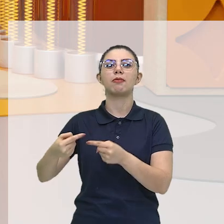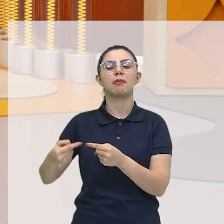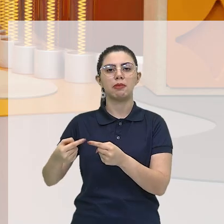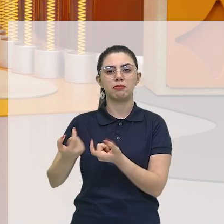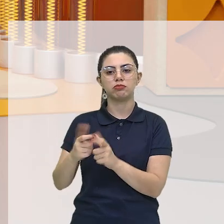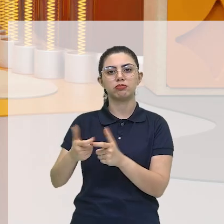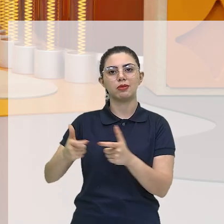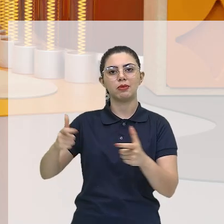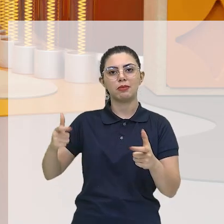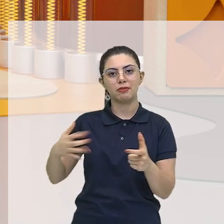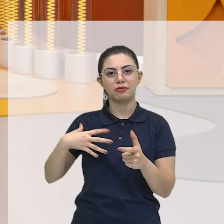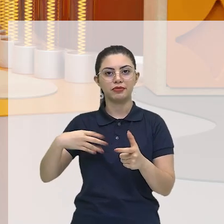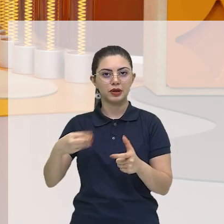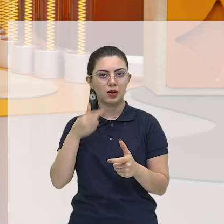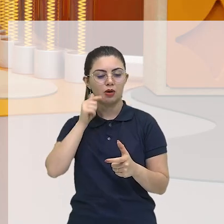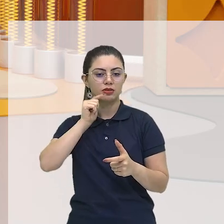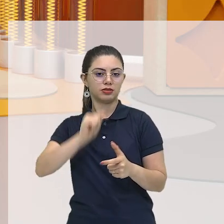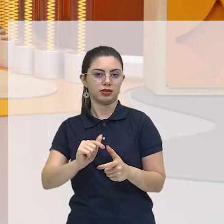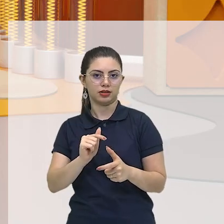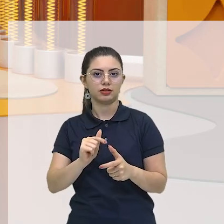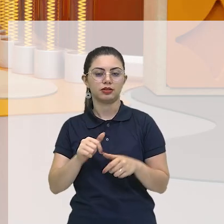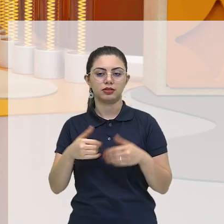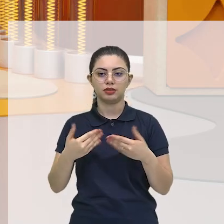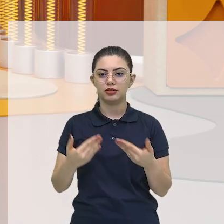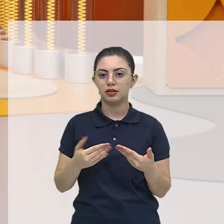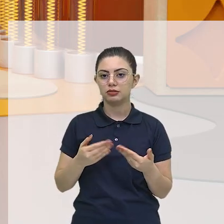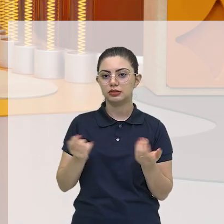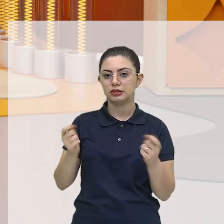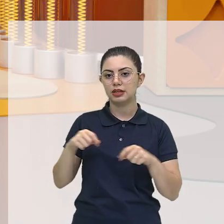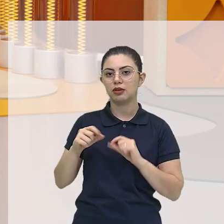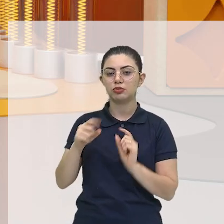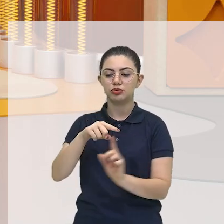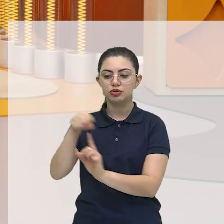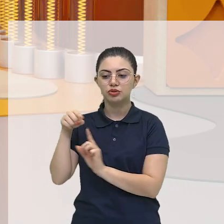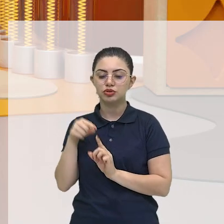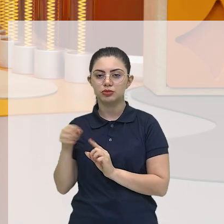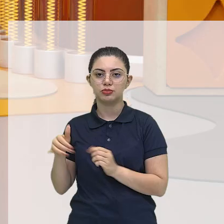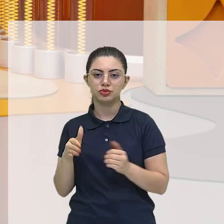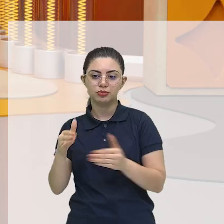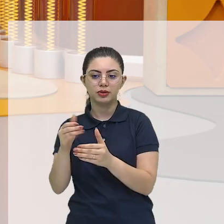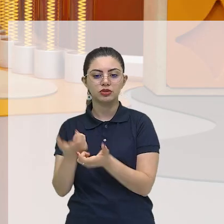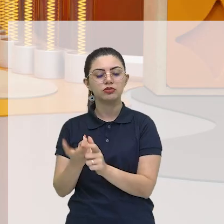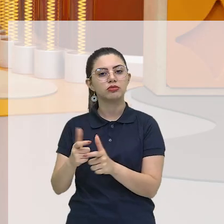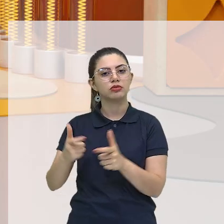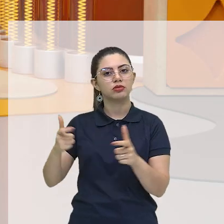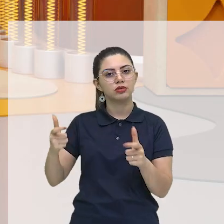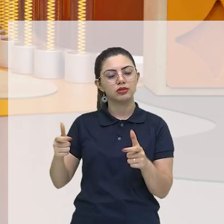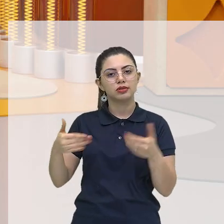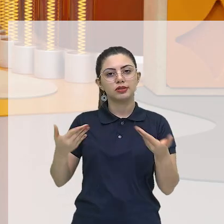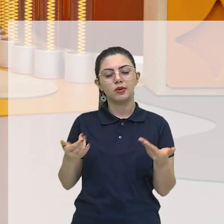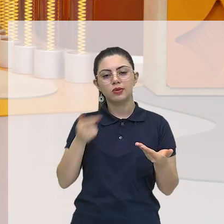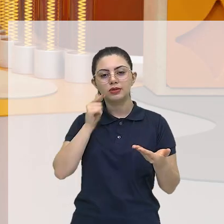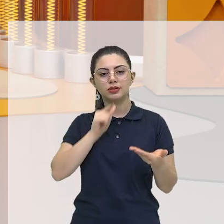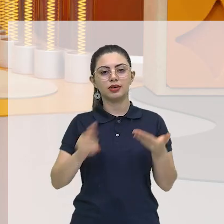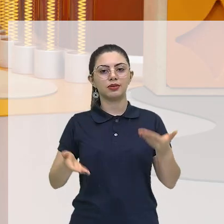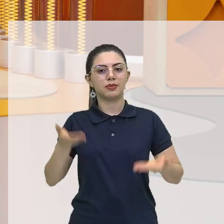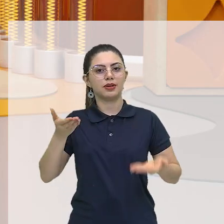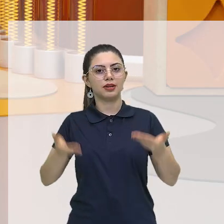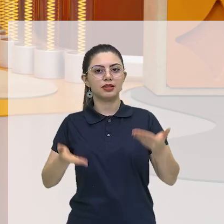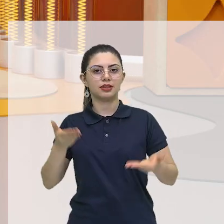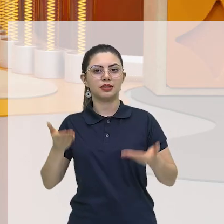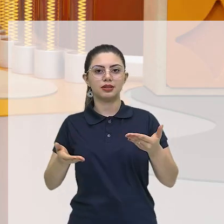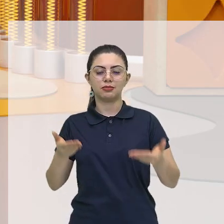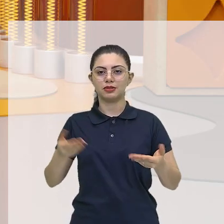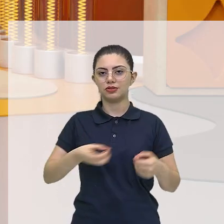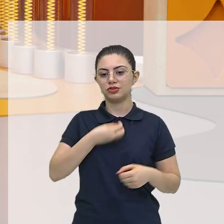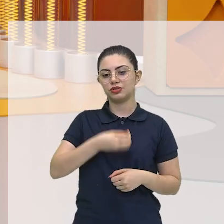filhotes. Garante aí a continuidade, né, das espécies de peixe e mantém aí o equilíbrio dos